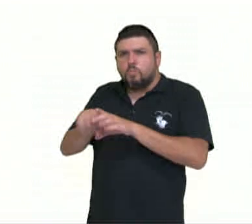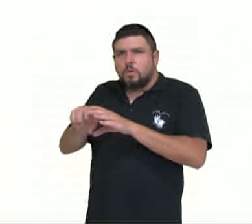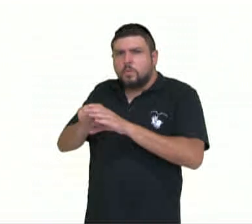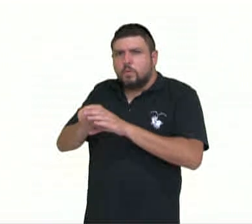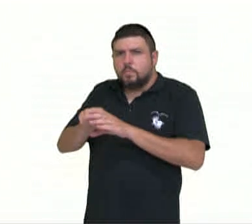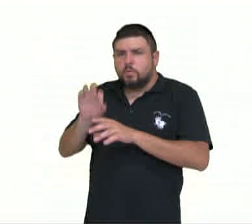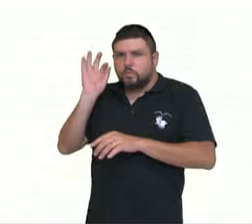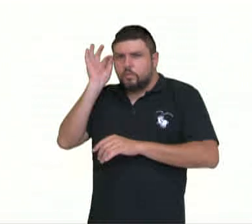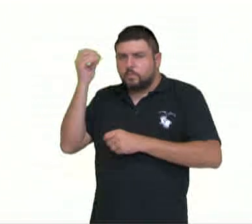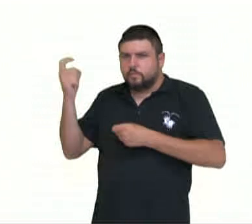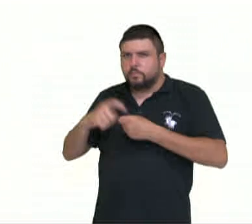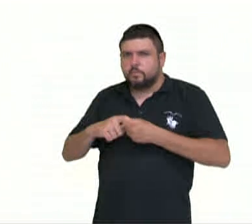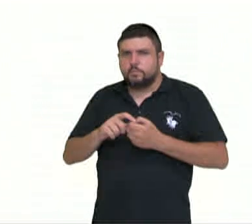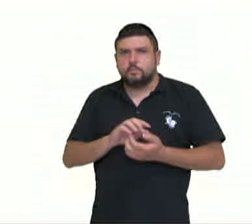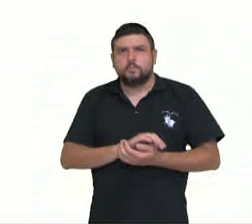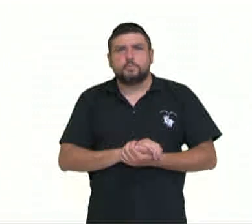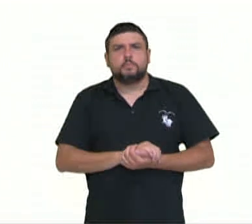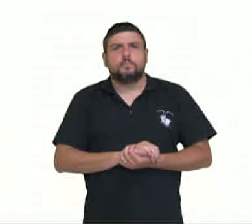vamos voltar com a resposta.